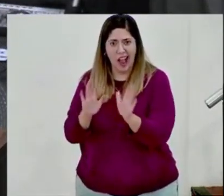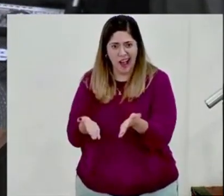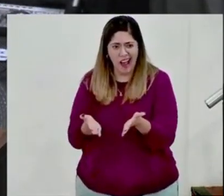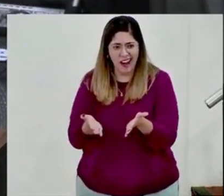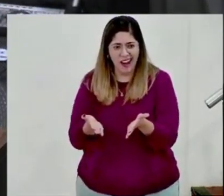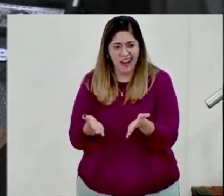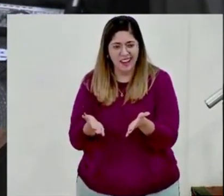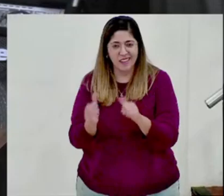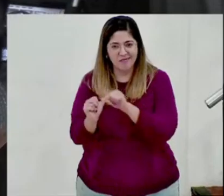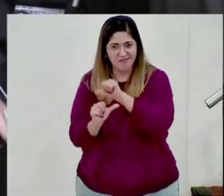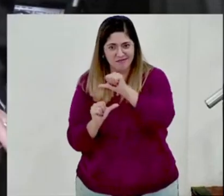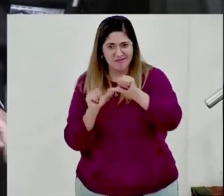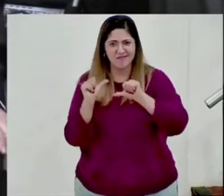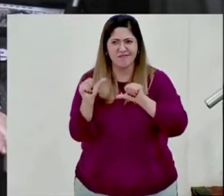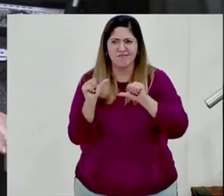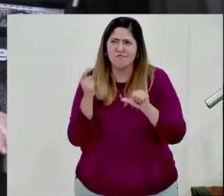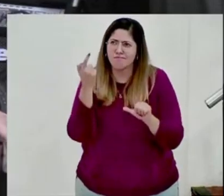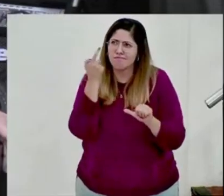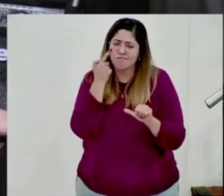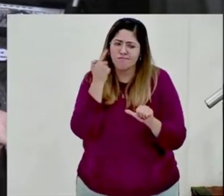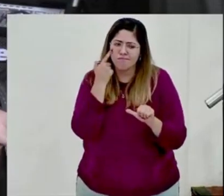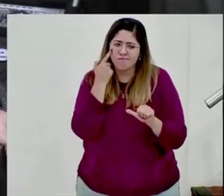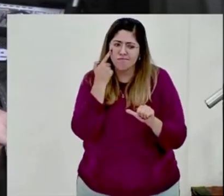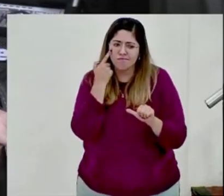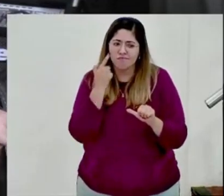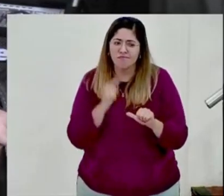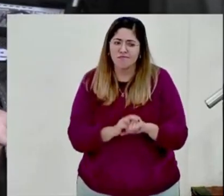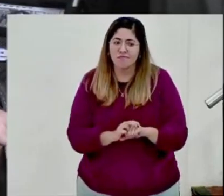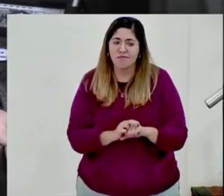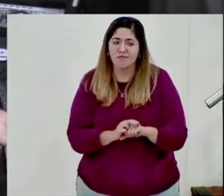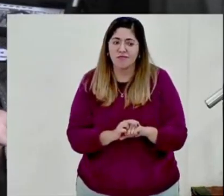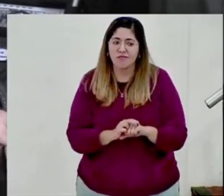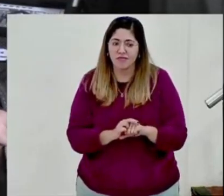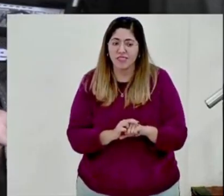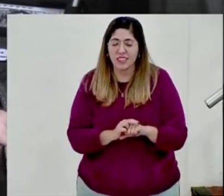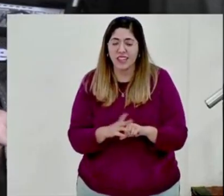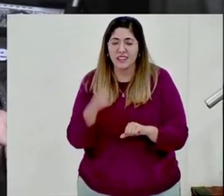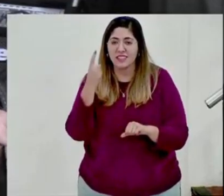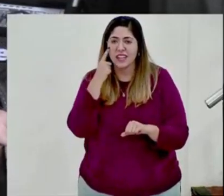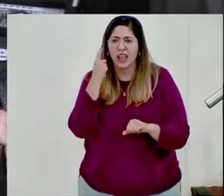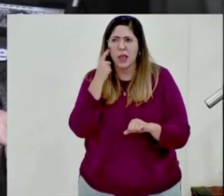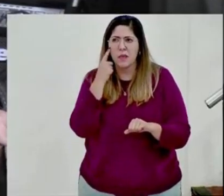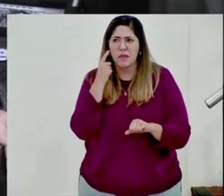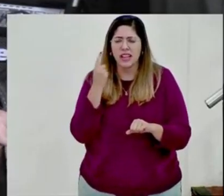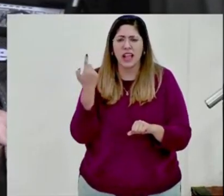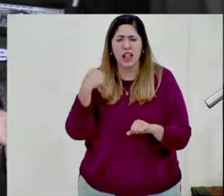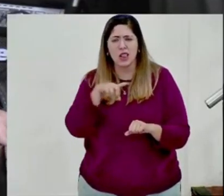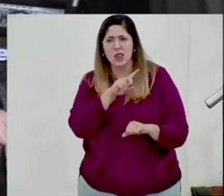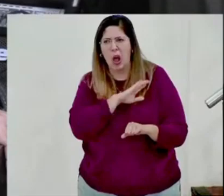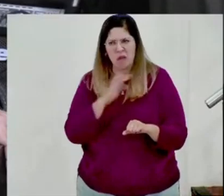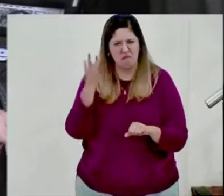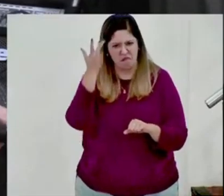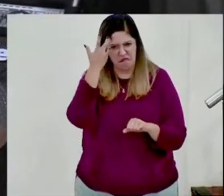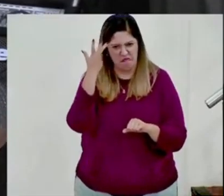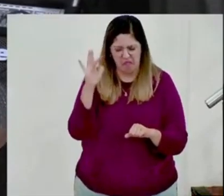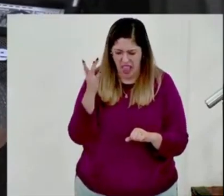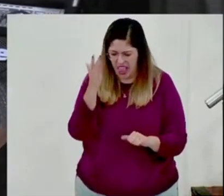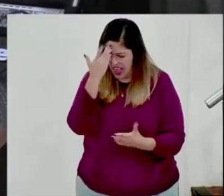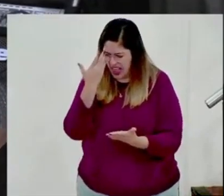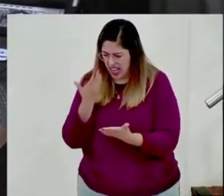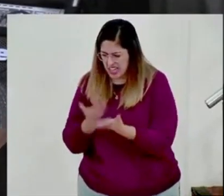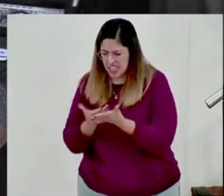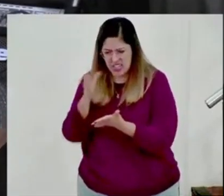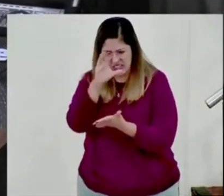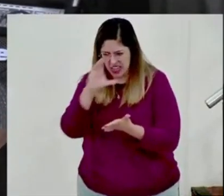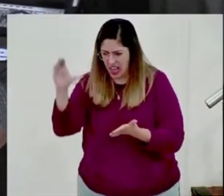começou a questionar as ordens da Igreja Católica Romana. E ele começou a falar assim, eu não acredito em dogma de papa não. Eu quero ser convencido